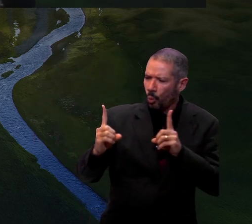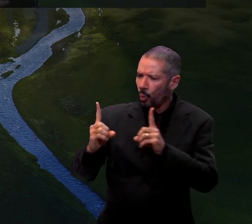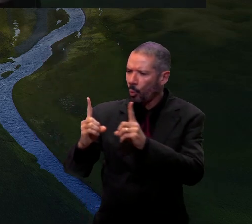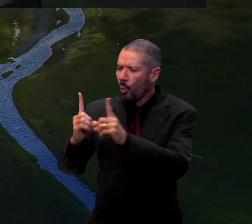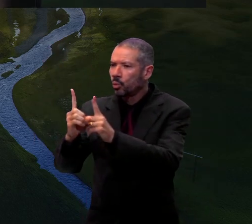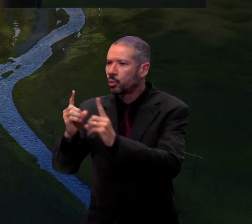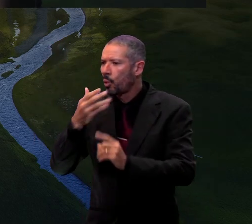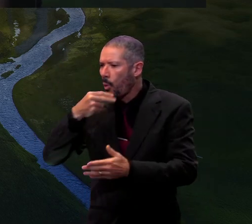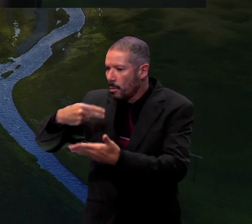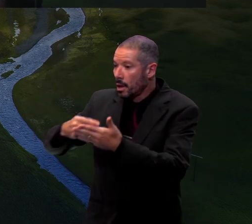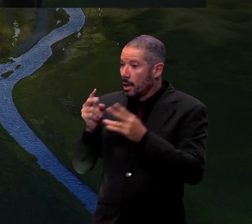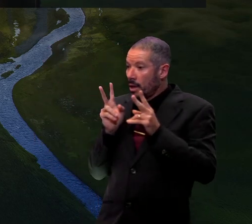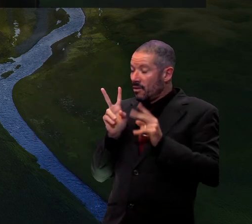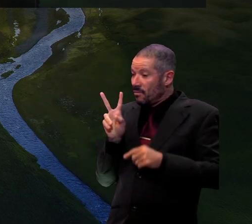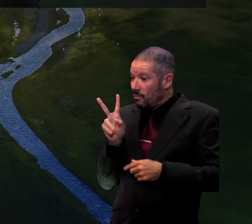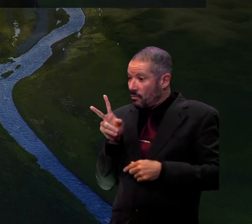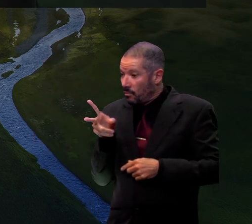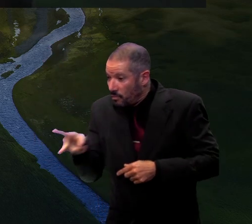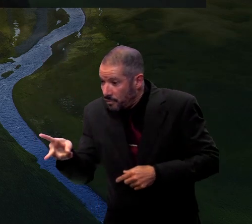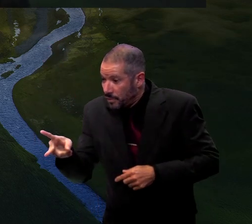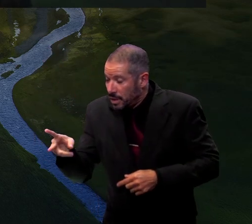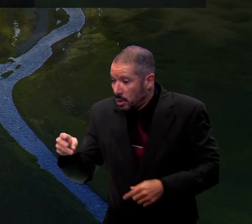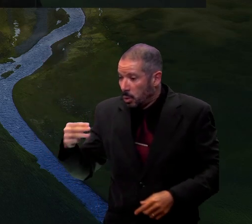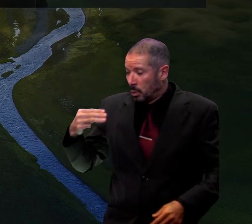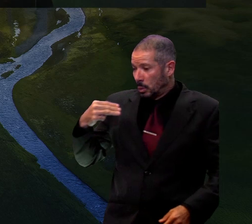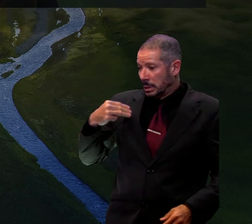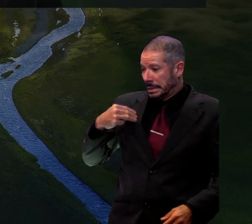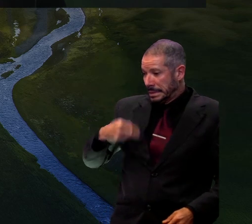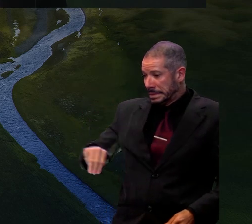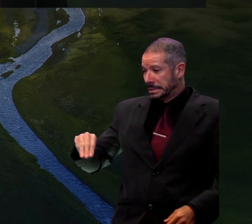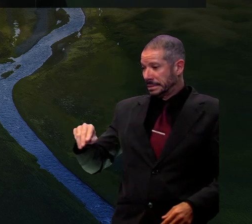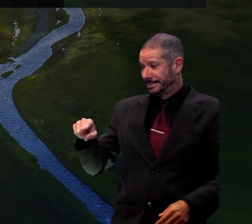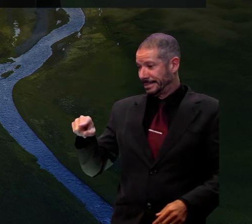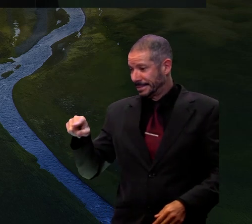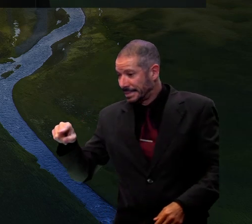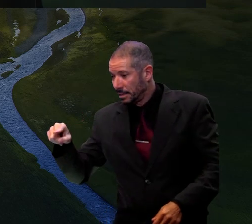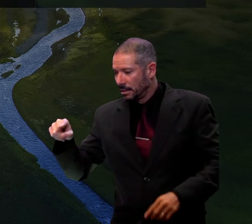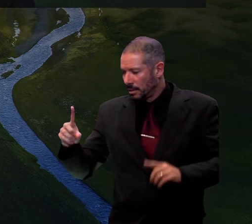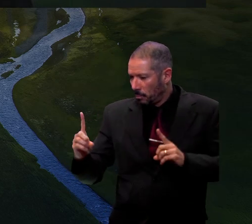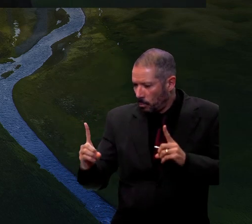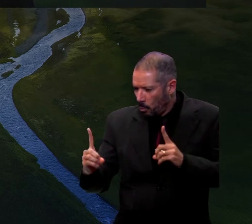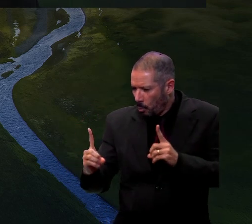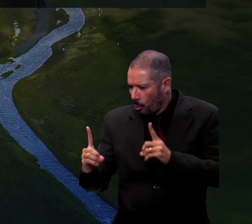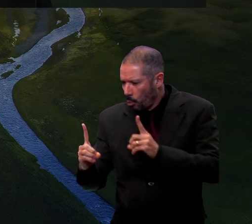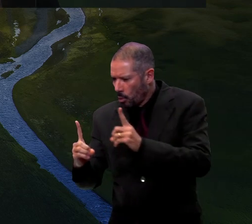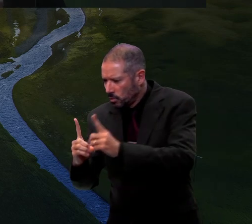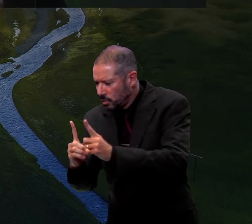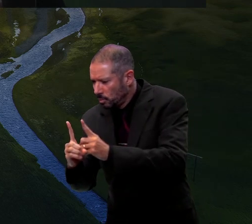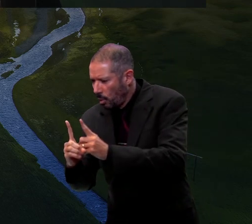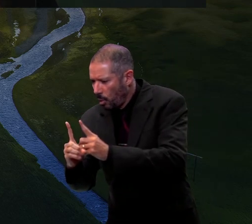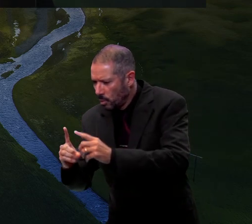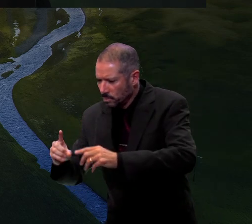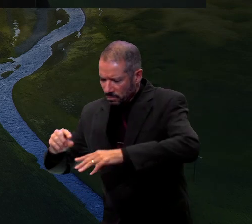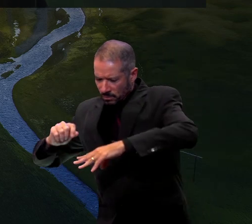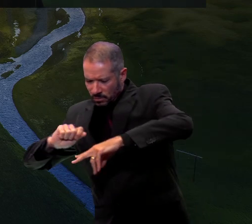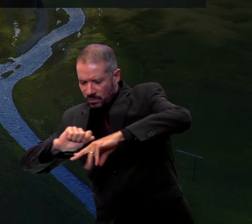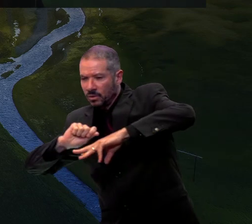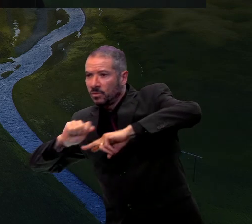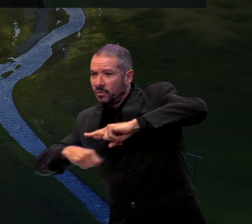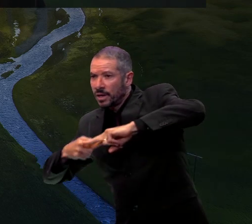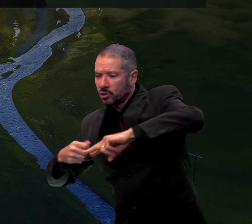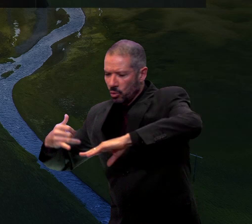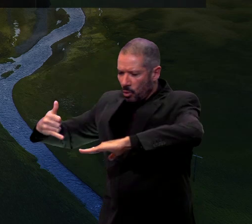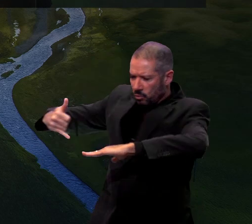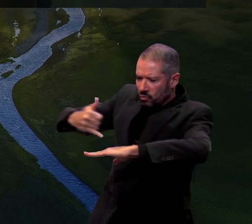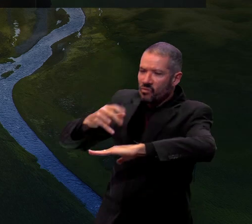e quando o viu, teve piedade dele. Aproximou-se, enfaixou as feridas, derramando